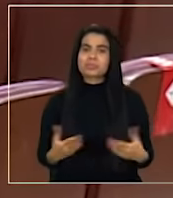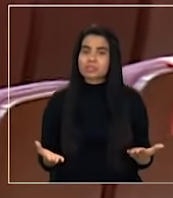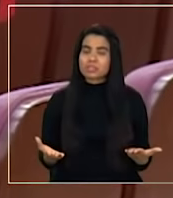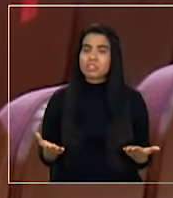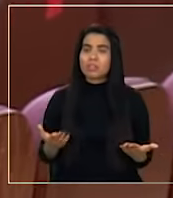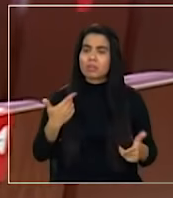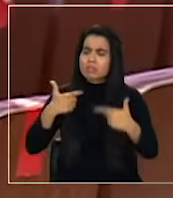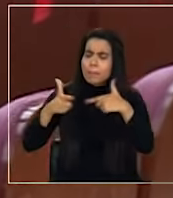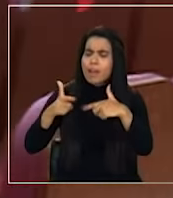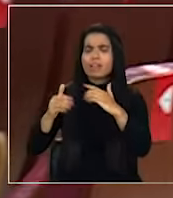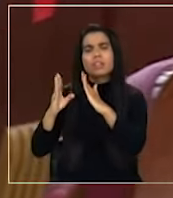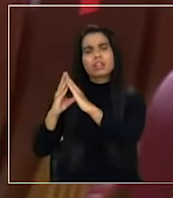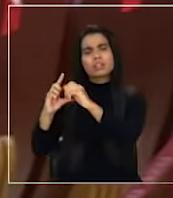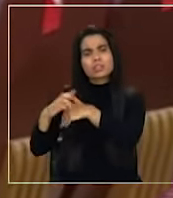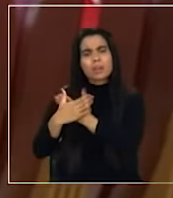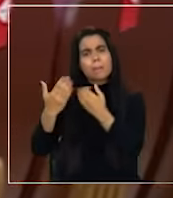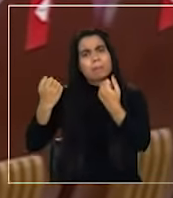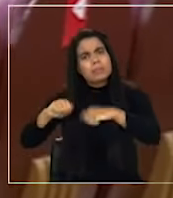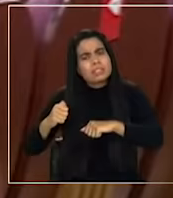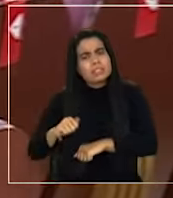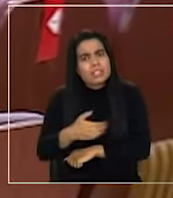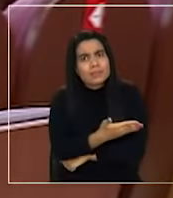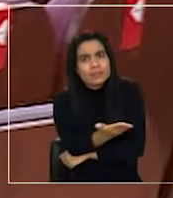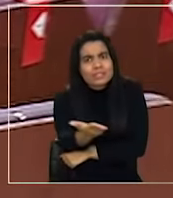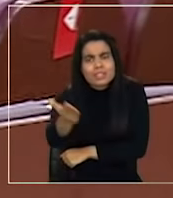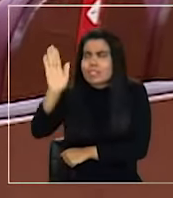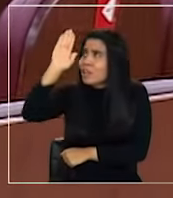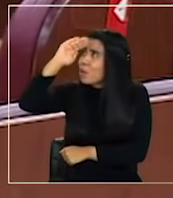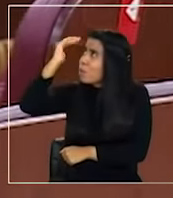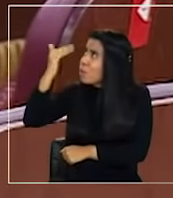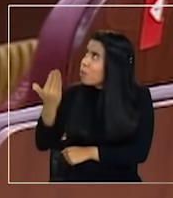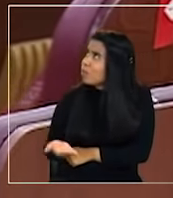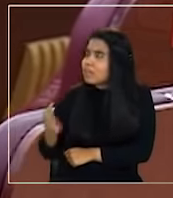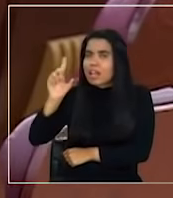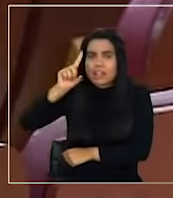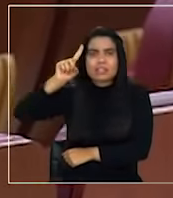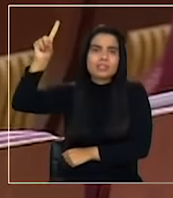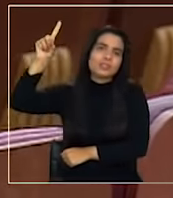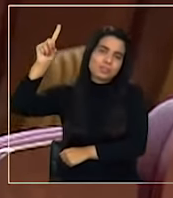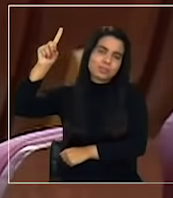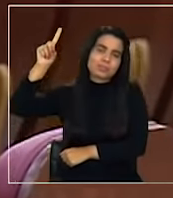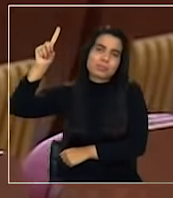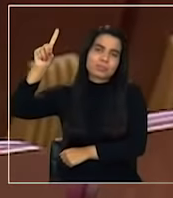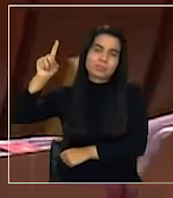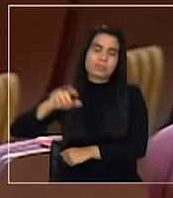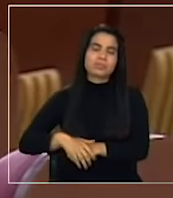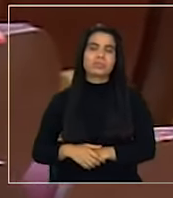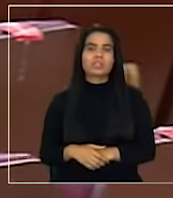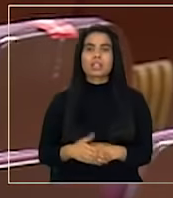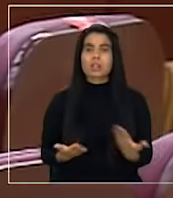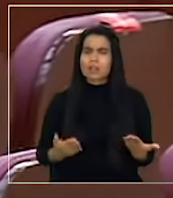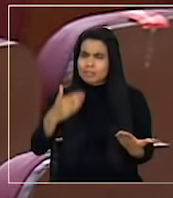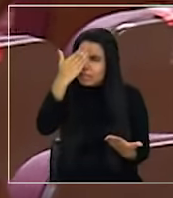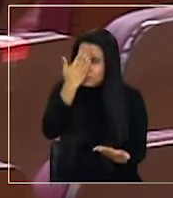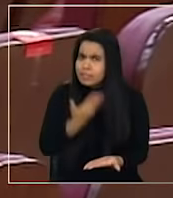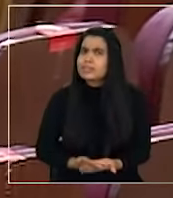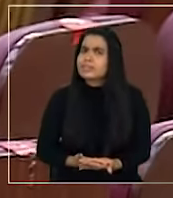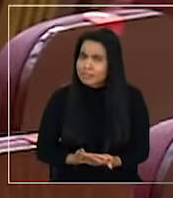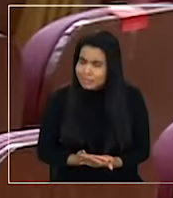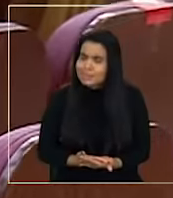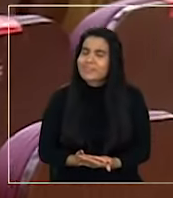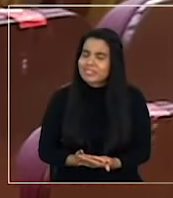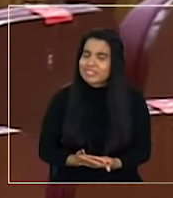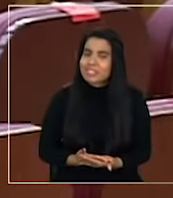Deus precisa que você honre a Ele para que ela seja mantida. Agora, tenha certeza de uma coisa: